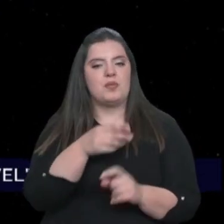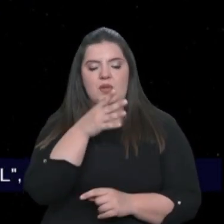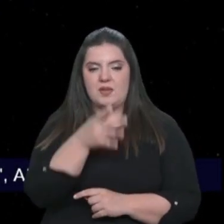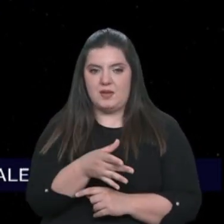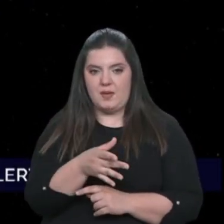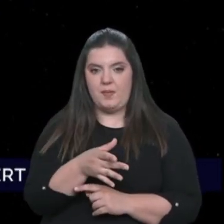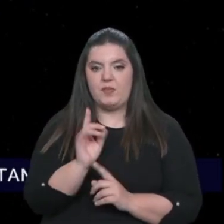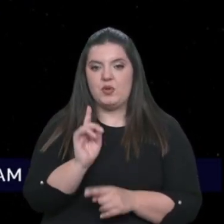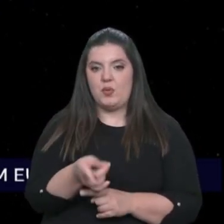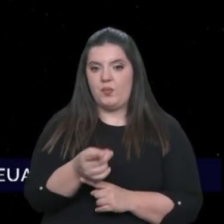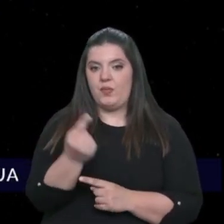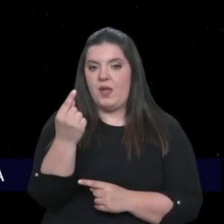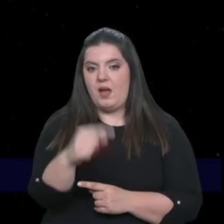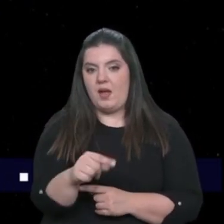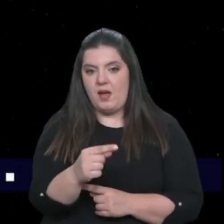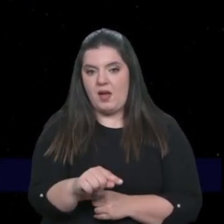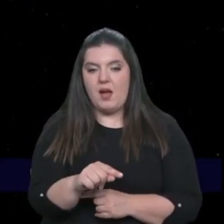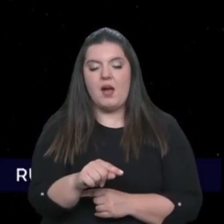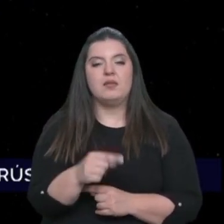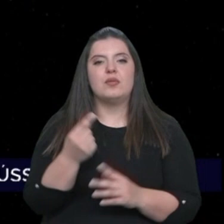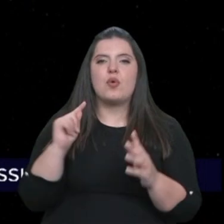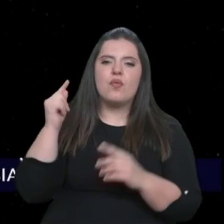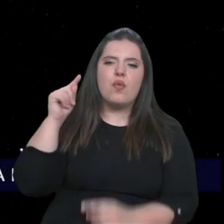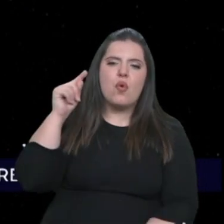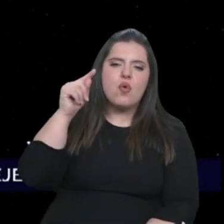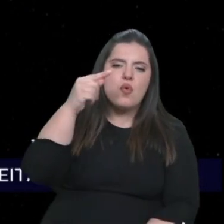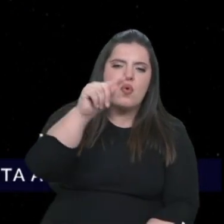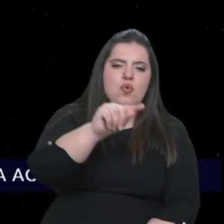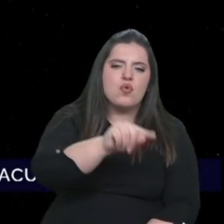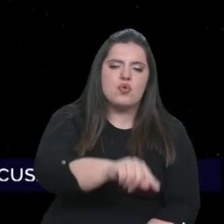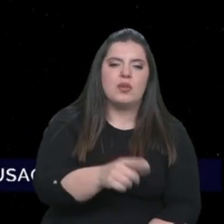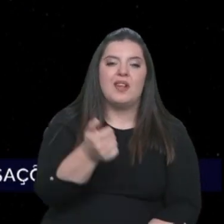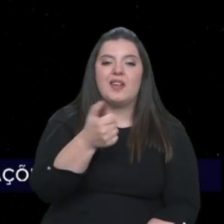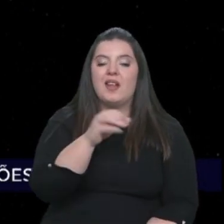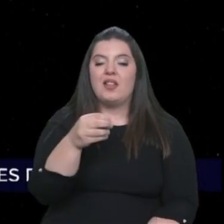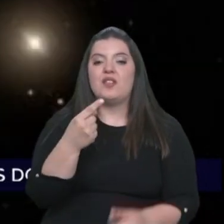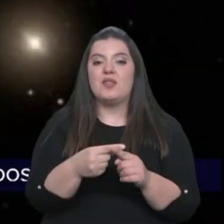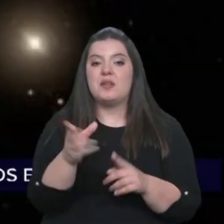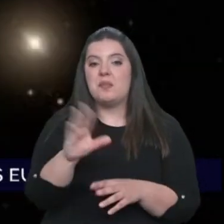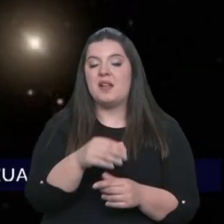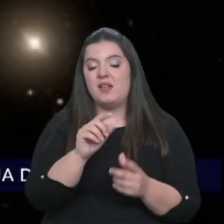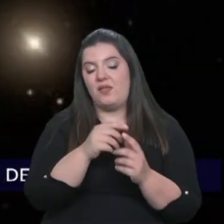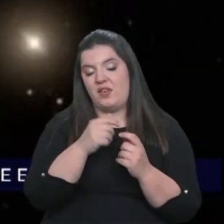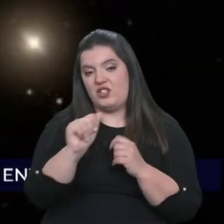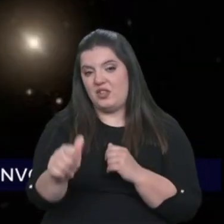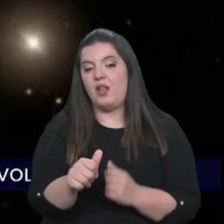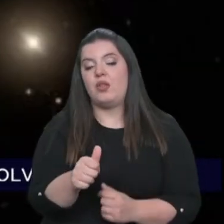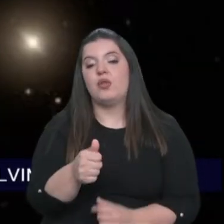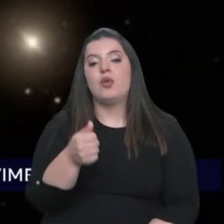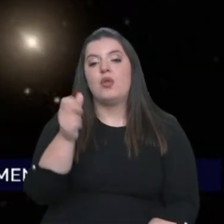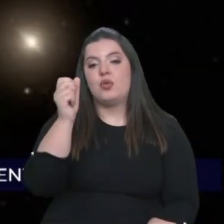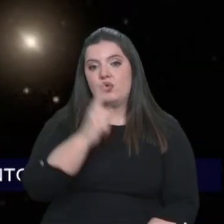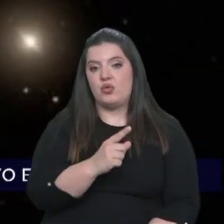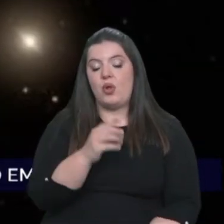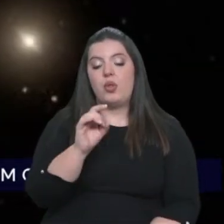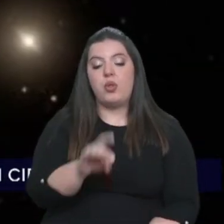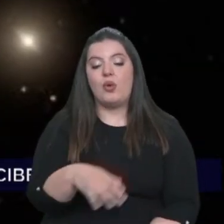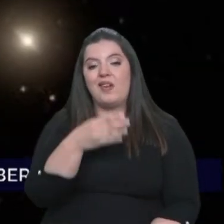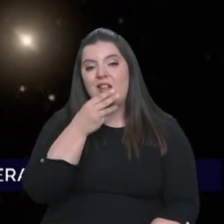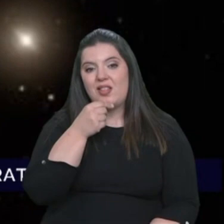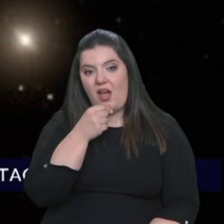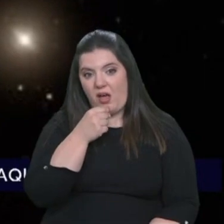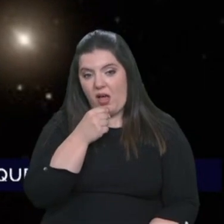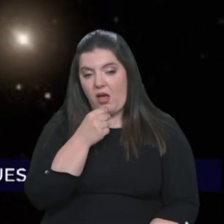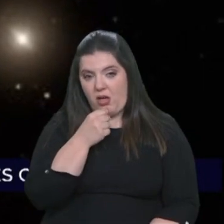que existe nos confins do Sistema Solar, 500 vezes mais afastado do Sol do que a Terra, 500 vezes mais afastado do Sol do que a Terra está do Sol,